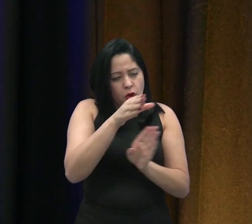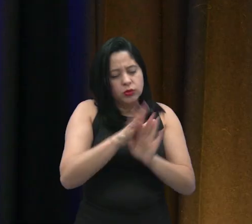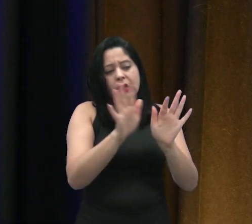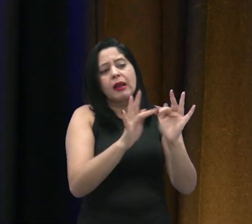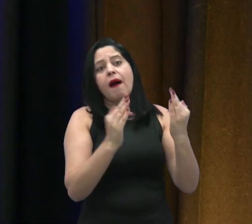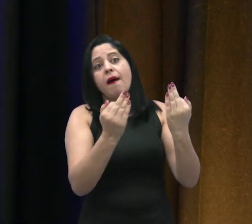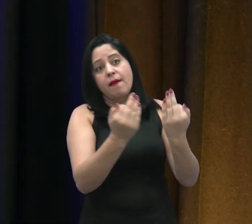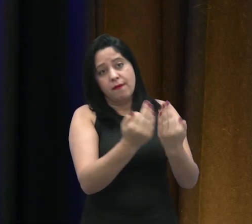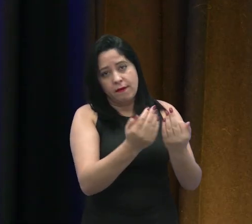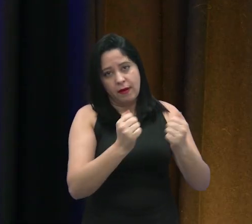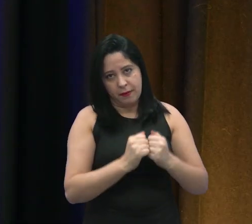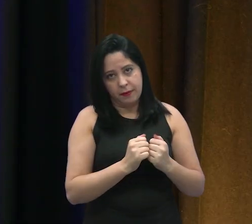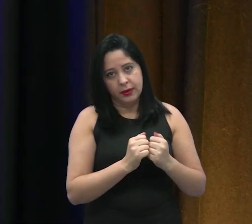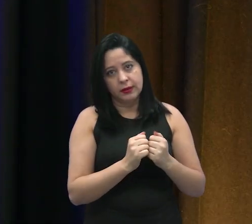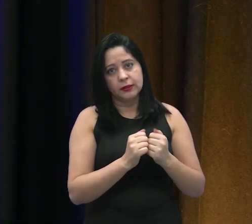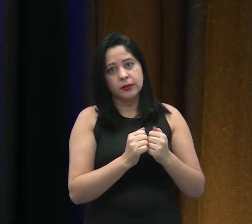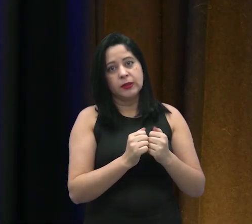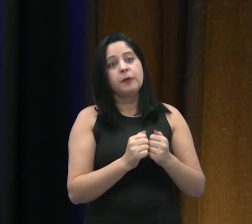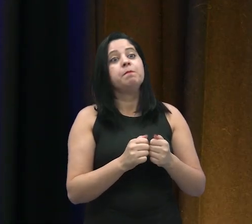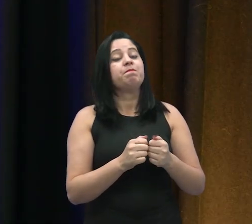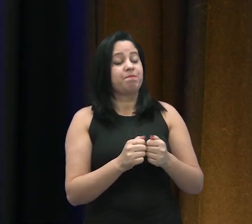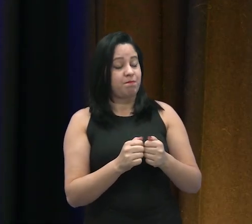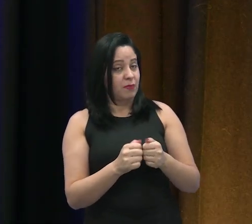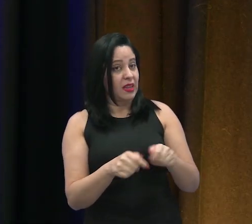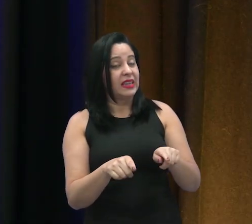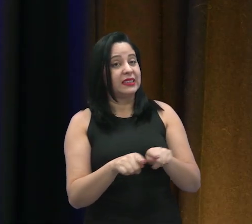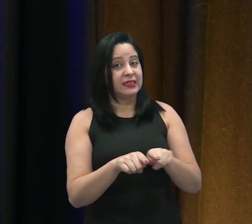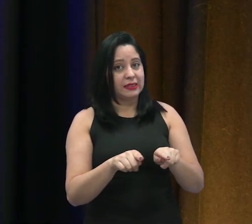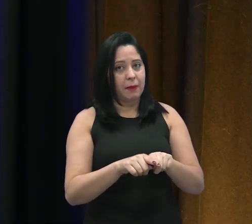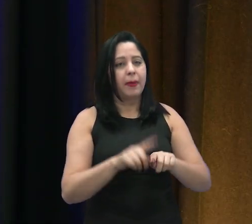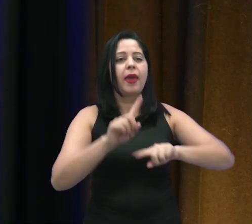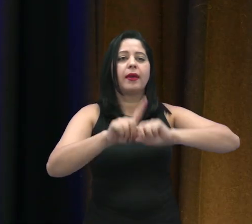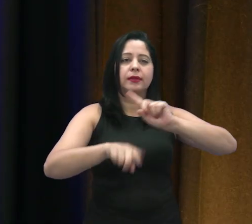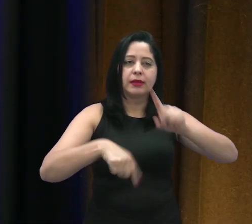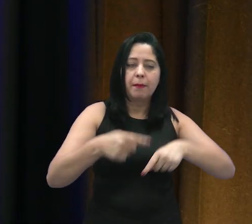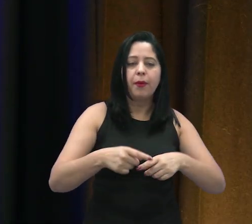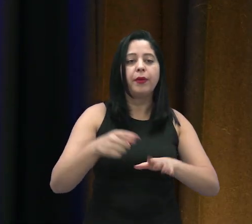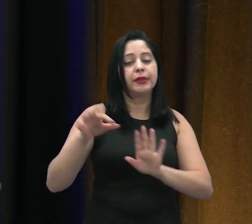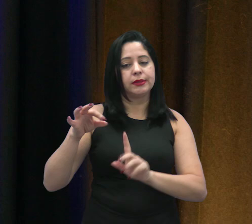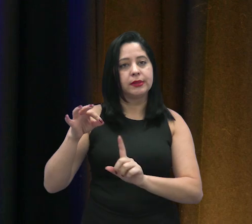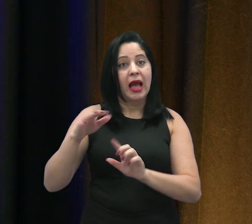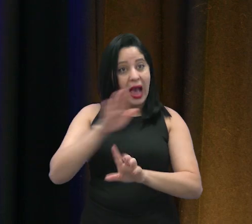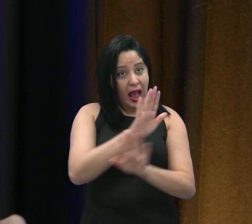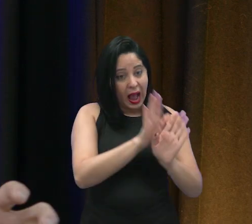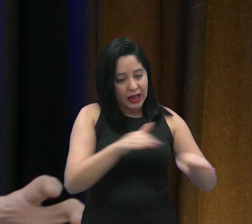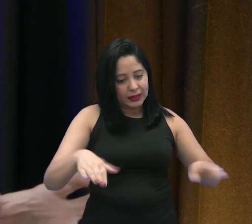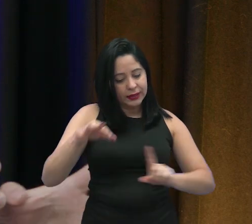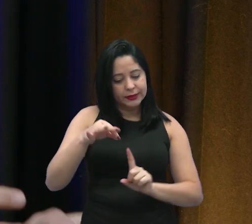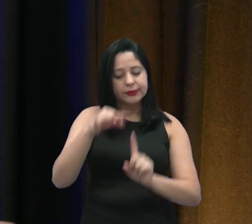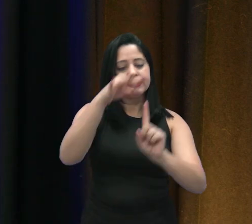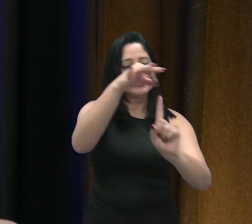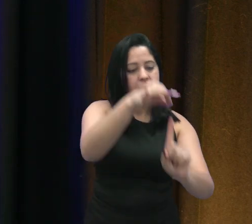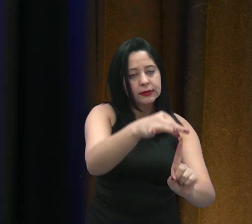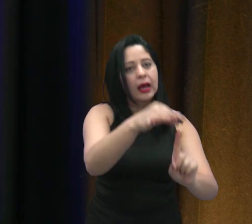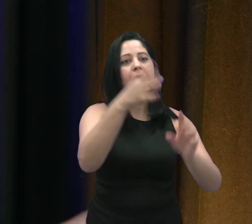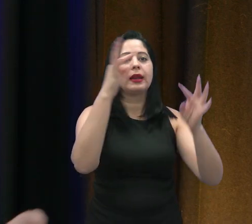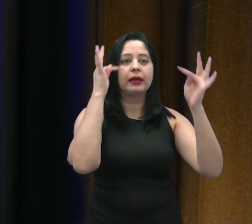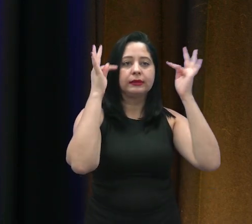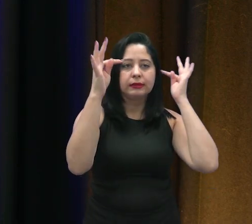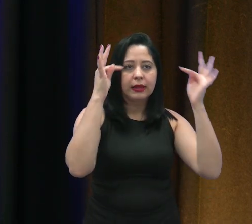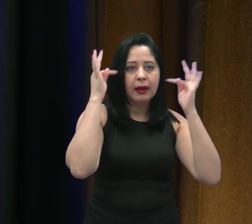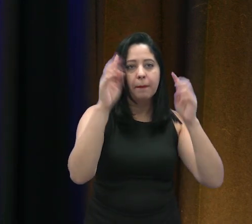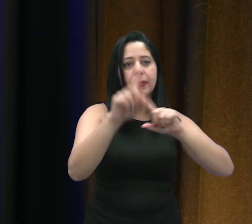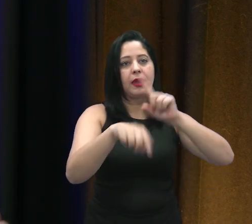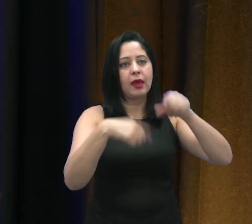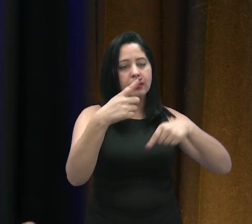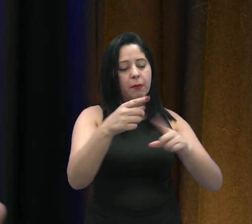que eles têm que procurar, enfim, também depois ter as terapias, né? As terapias que vão fazer com que essa criança se torne